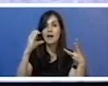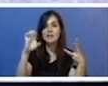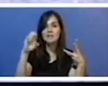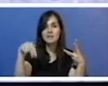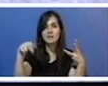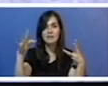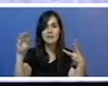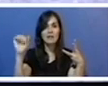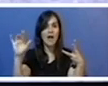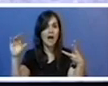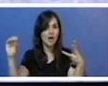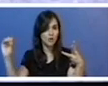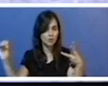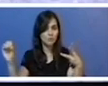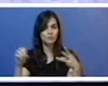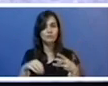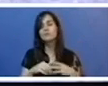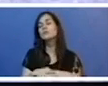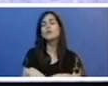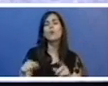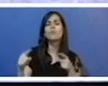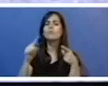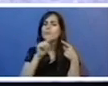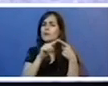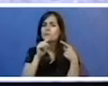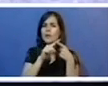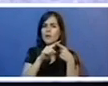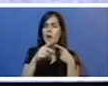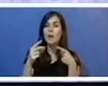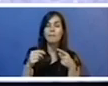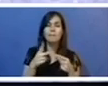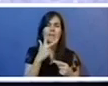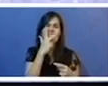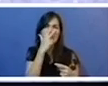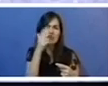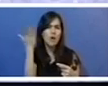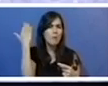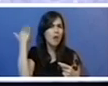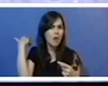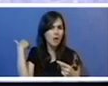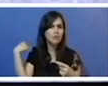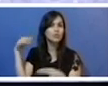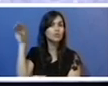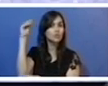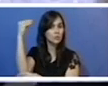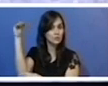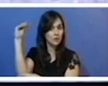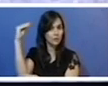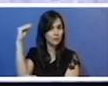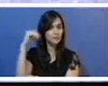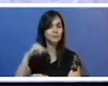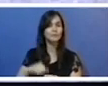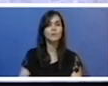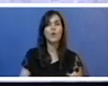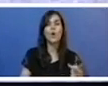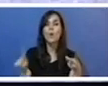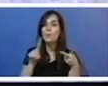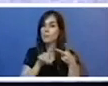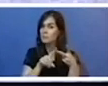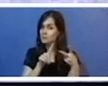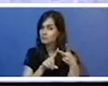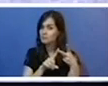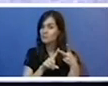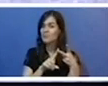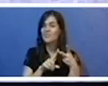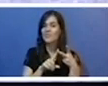mais primitivas, muito semelhantes aos ancestrais, que são os ancestrais dos dinossauros. Os marsupiais é um